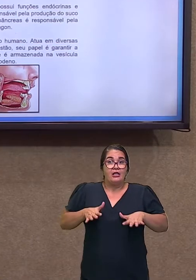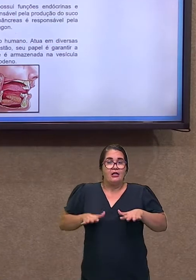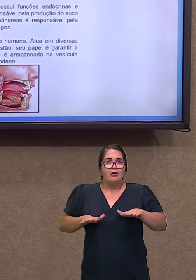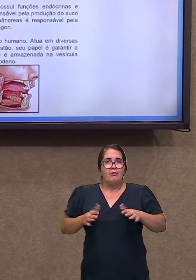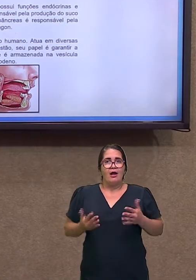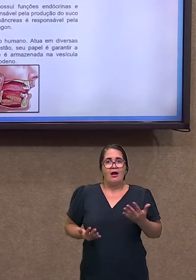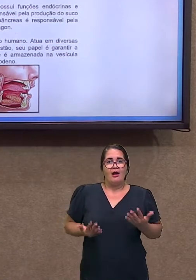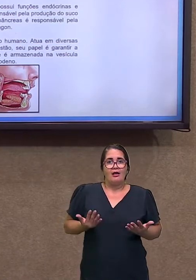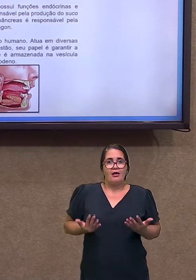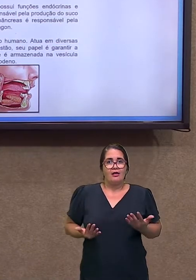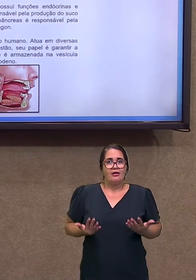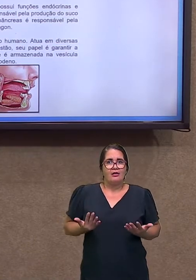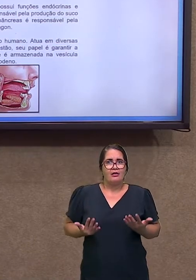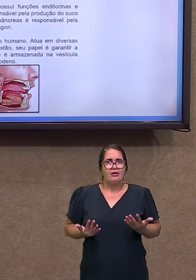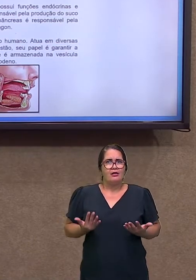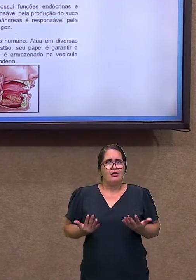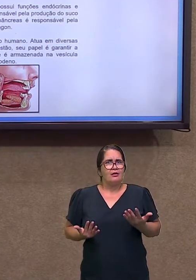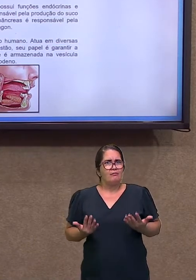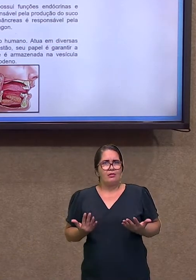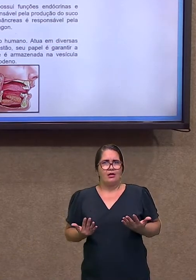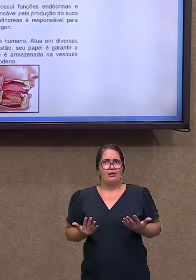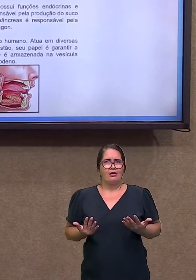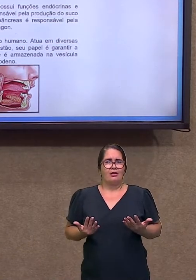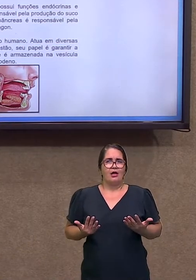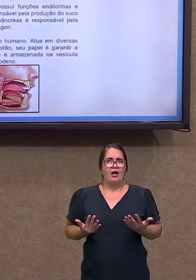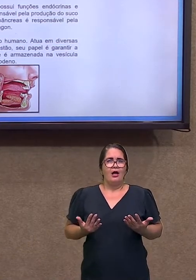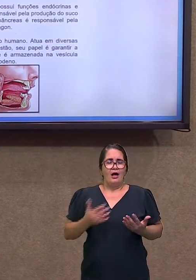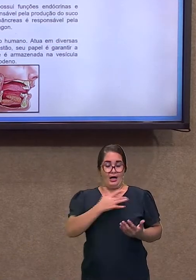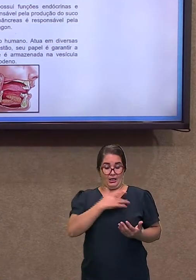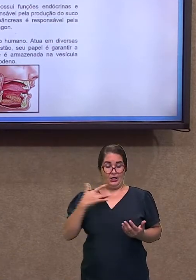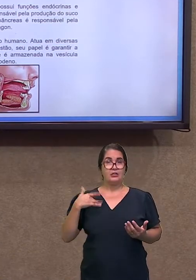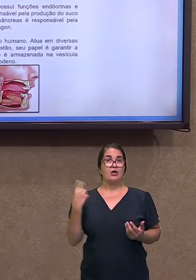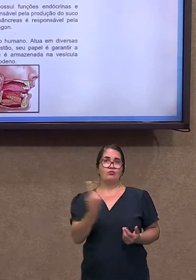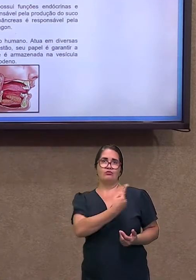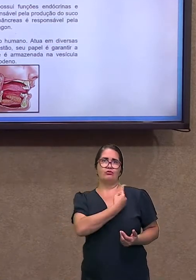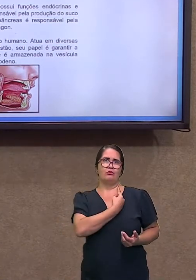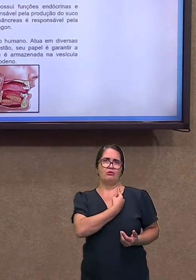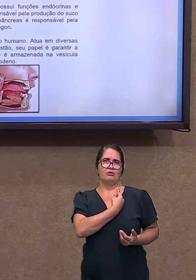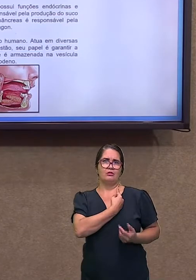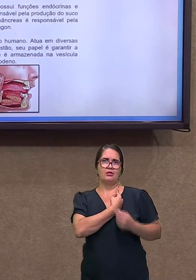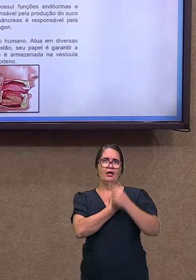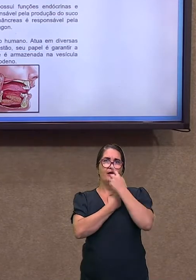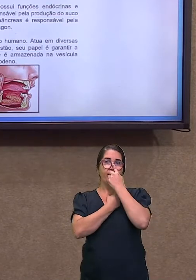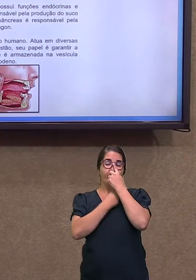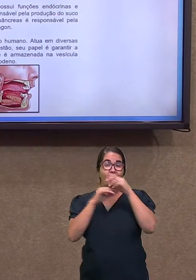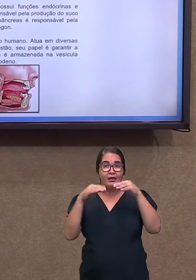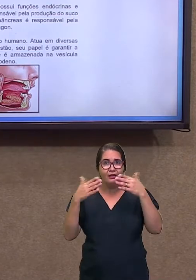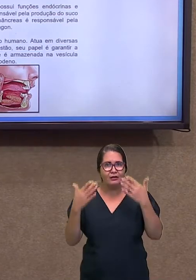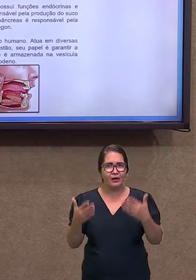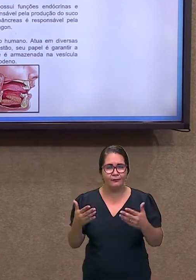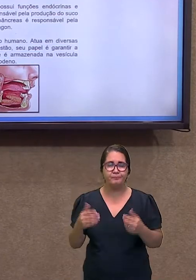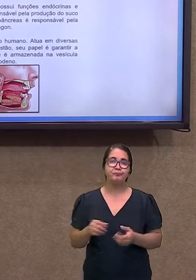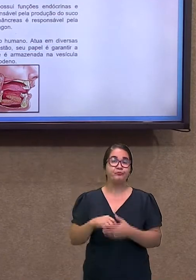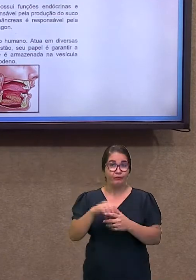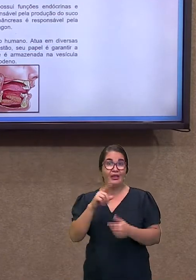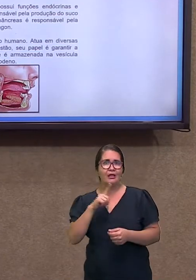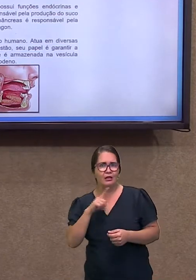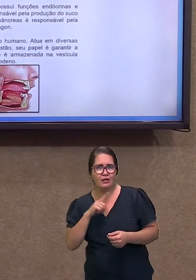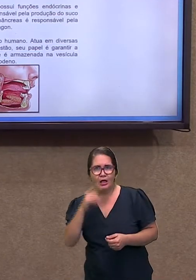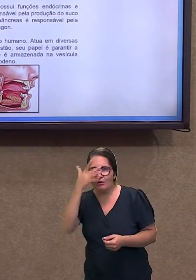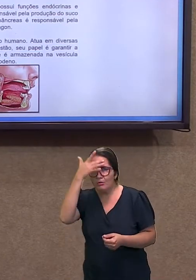diabetes, aí, nossa, mas o pâncreas dele não funciona. O quê? Pâncreas funciona? O que tem o pâncreas com a diabetes do